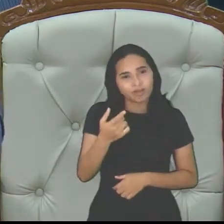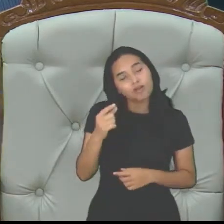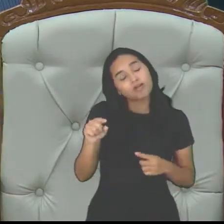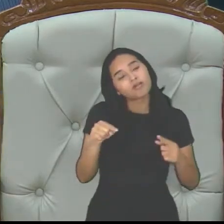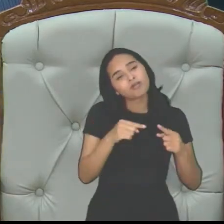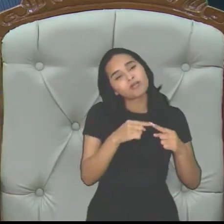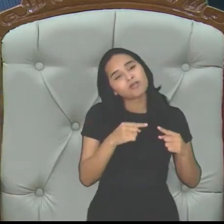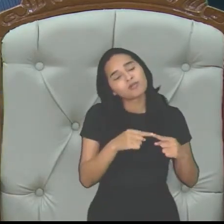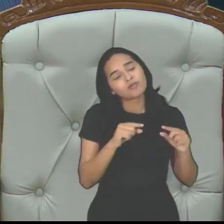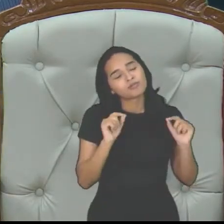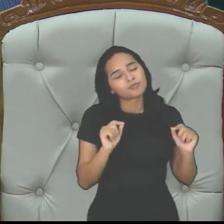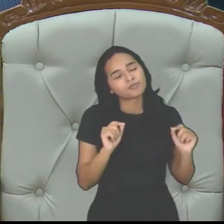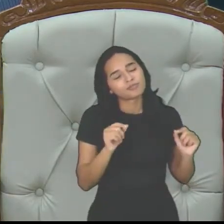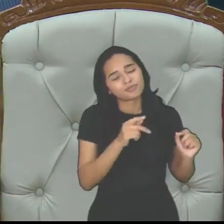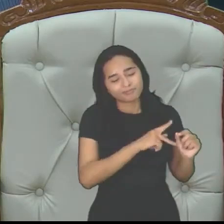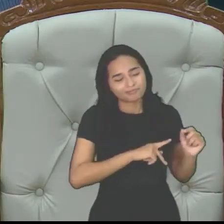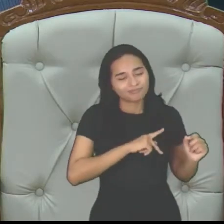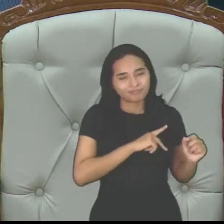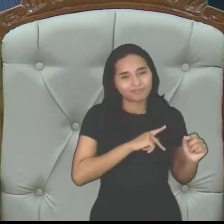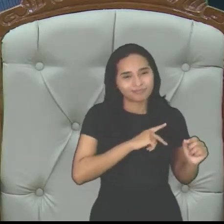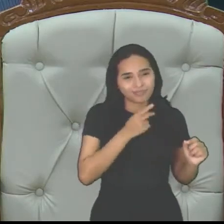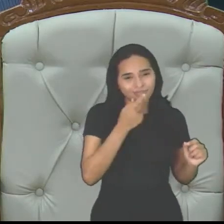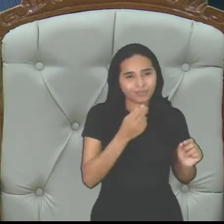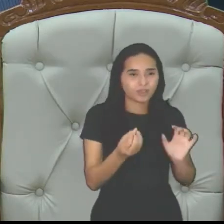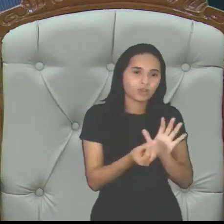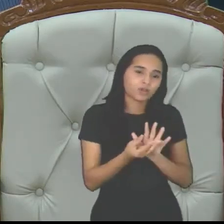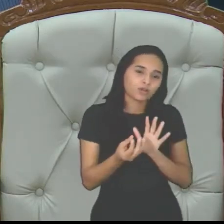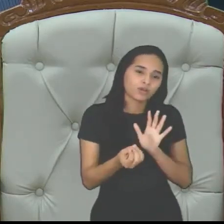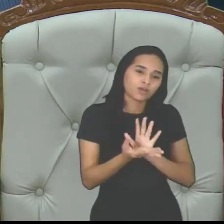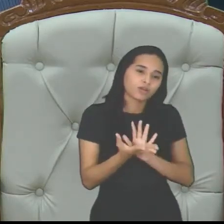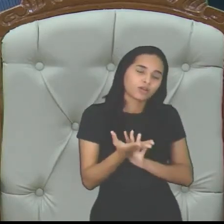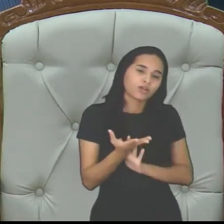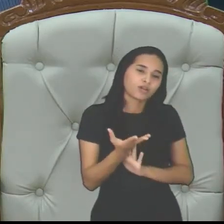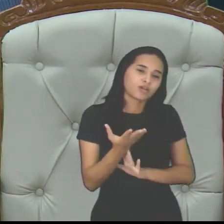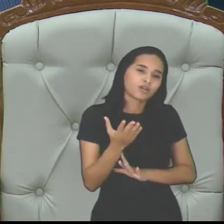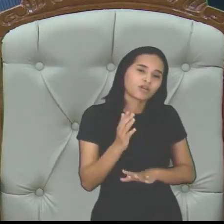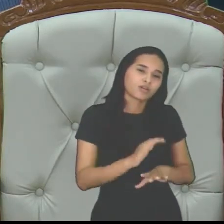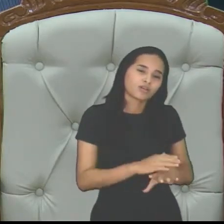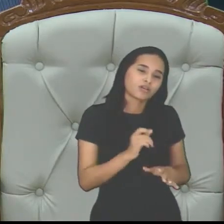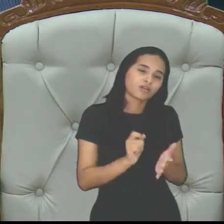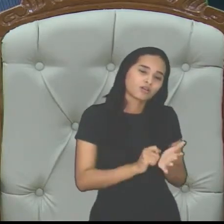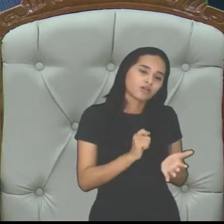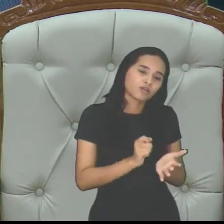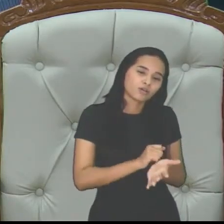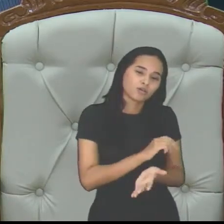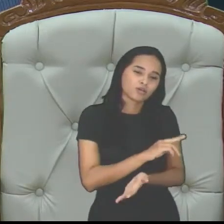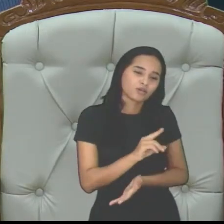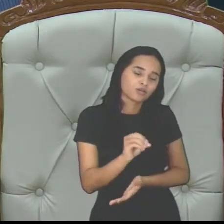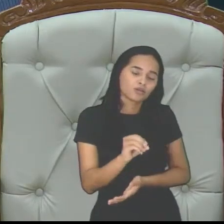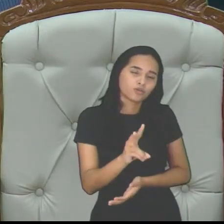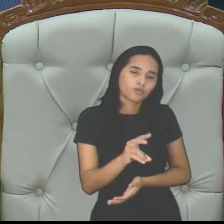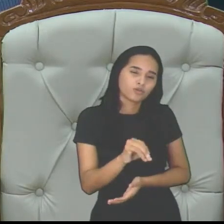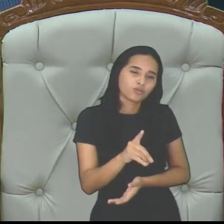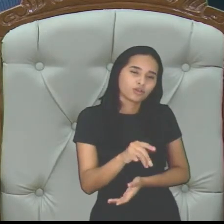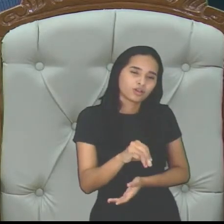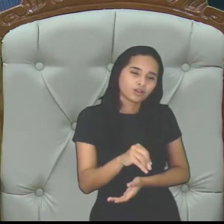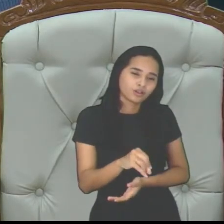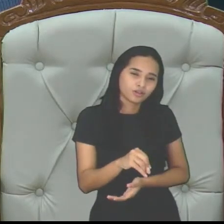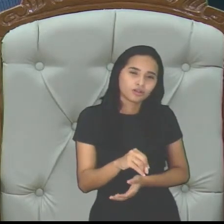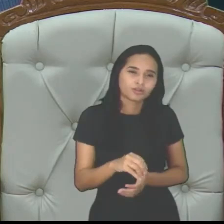acredita-se, Paulo está citando uma obra de um escritor chamado Ovídio, a